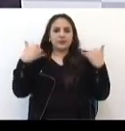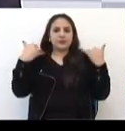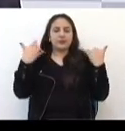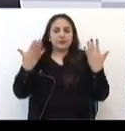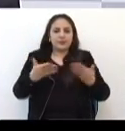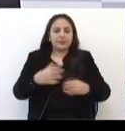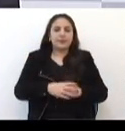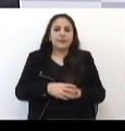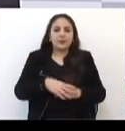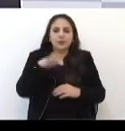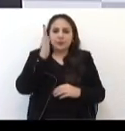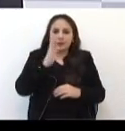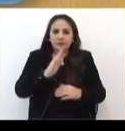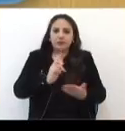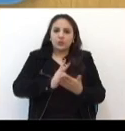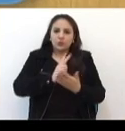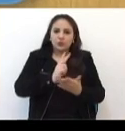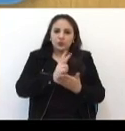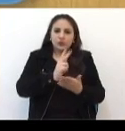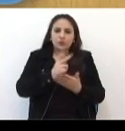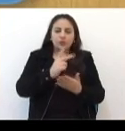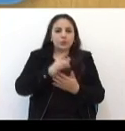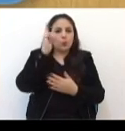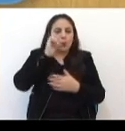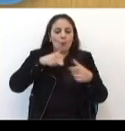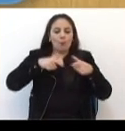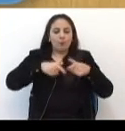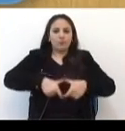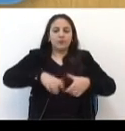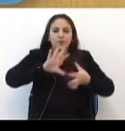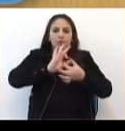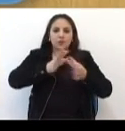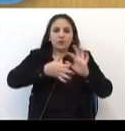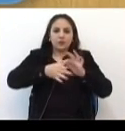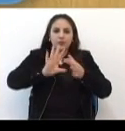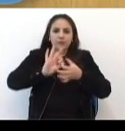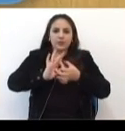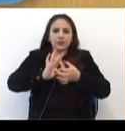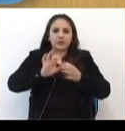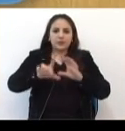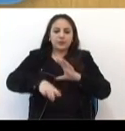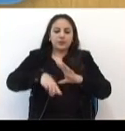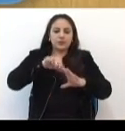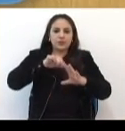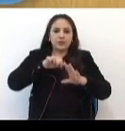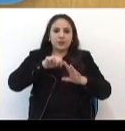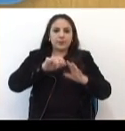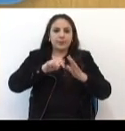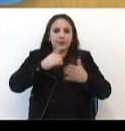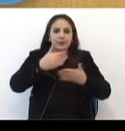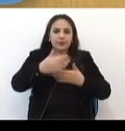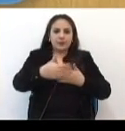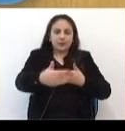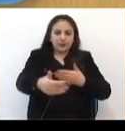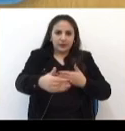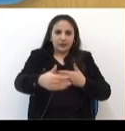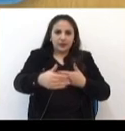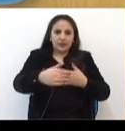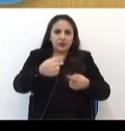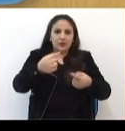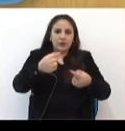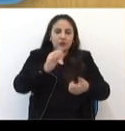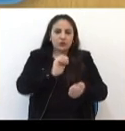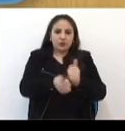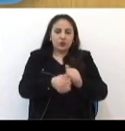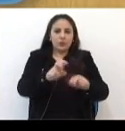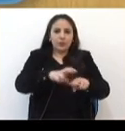comemorando aniversário agora nessa ocasião. E os brasileiros seguem conquistando medalhas olímpicas e se classificando para